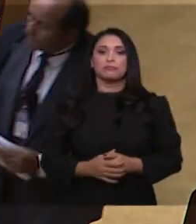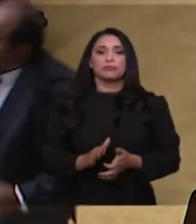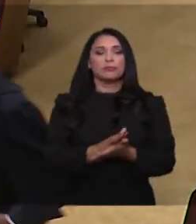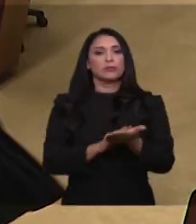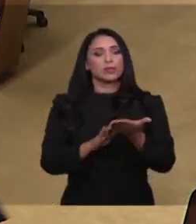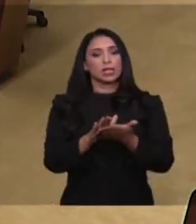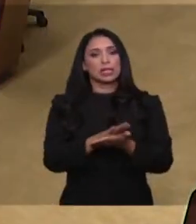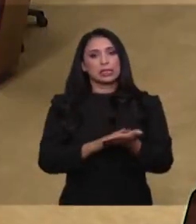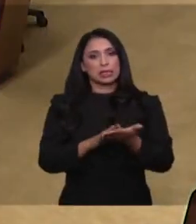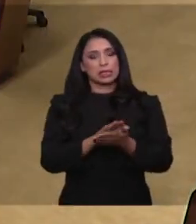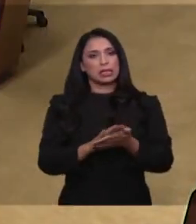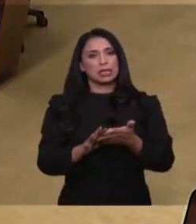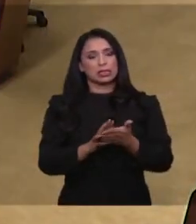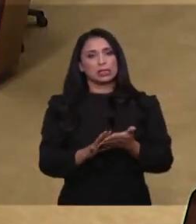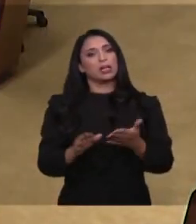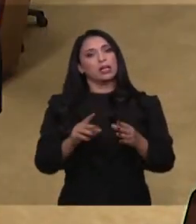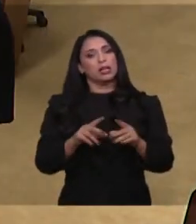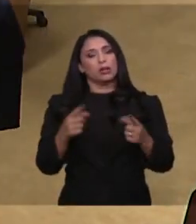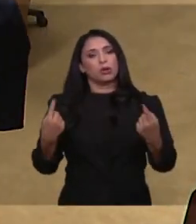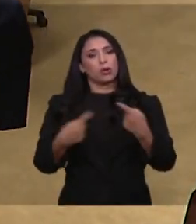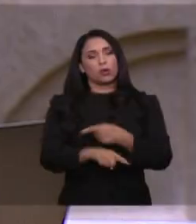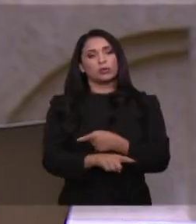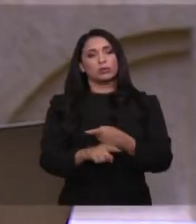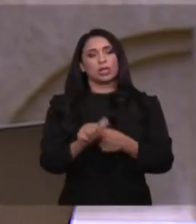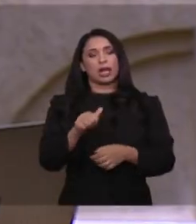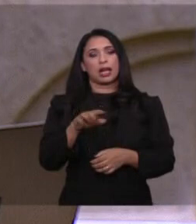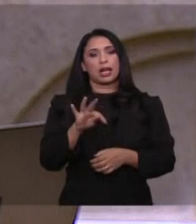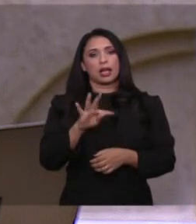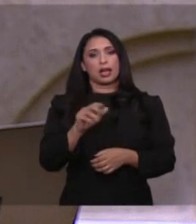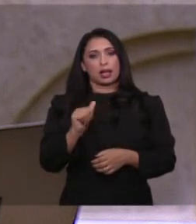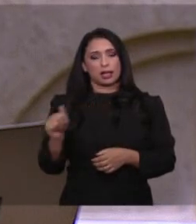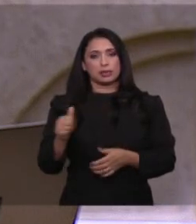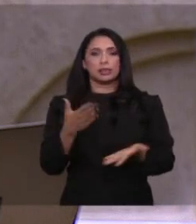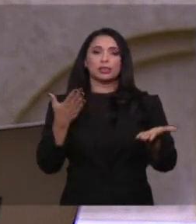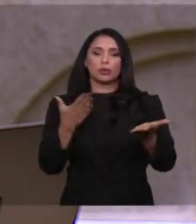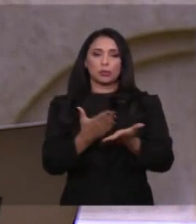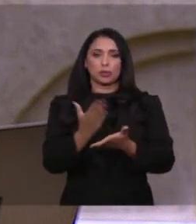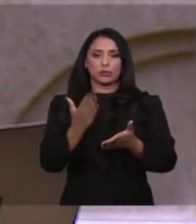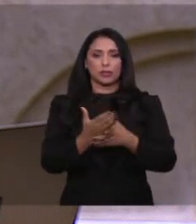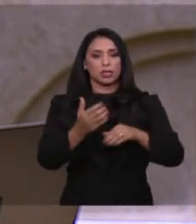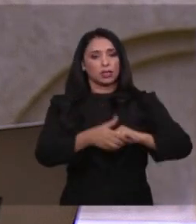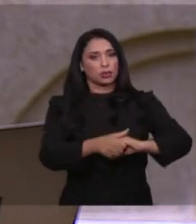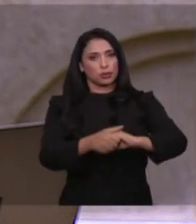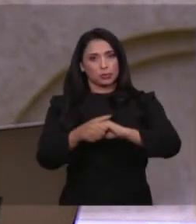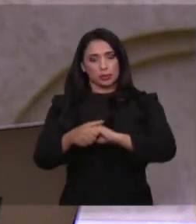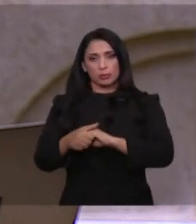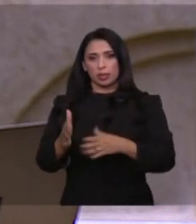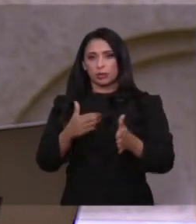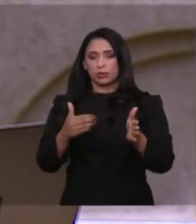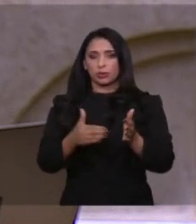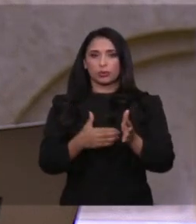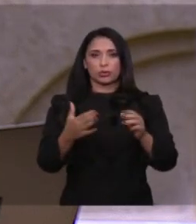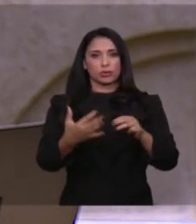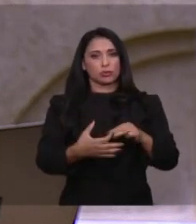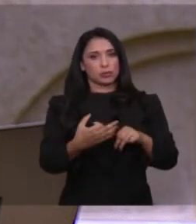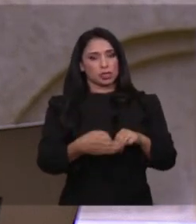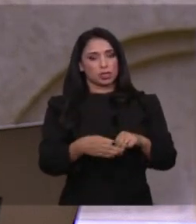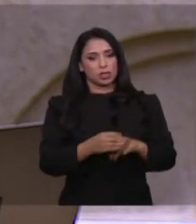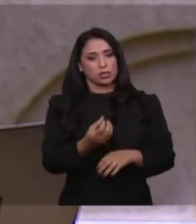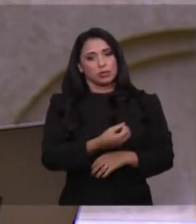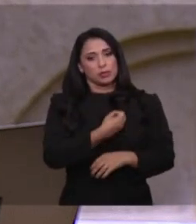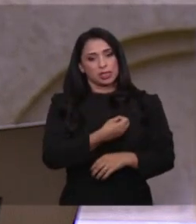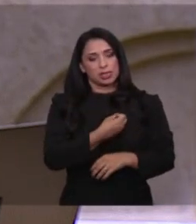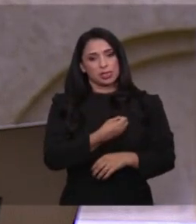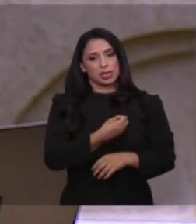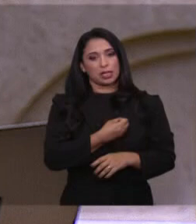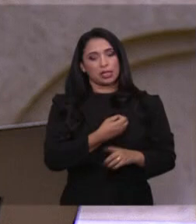objeção em relação à ata, declaro-a aprovada. Cumprimento todos os eminentes colegas aqui presentes. Nossa